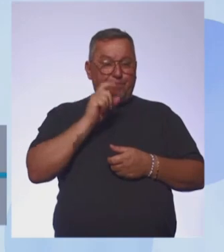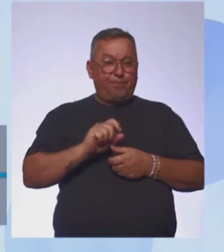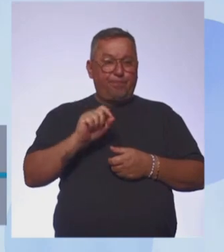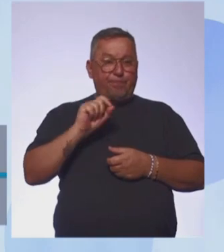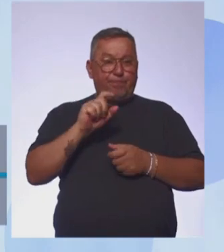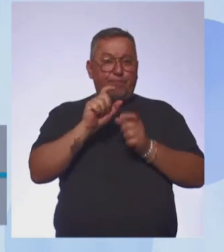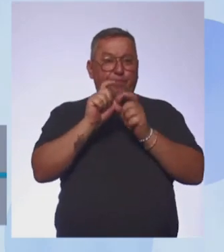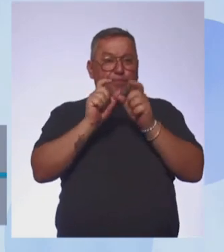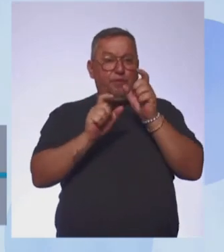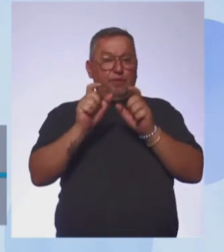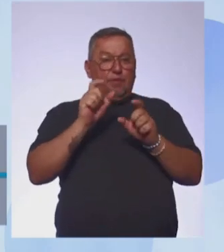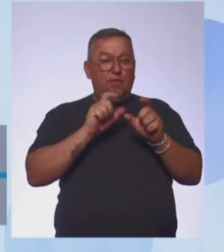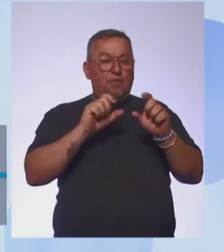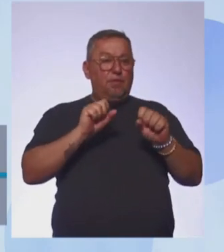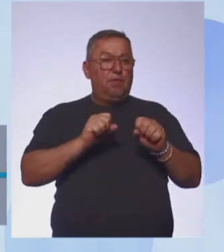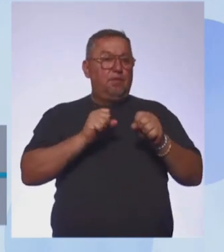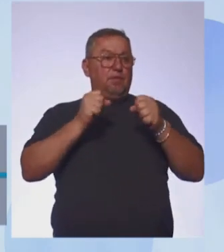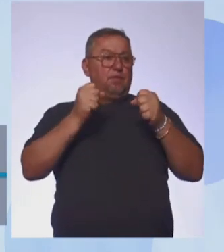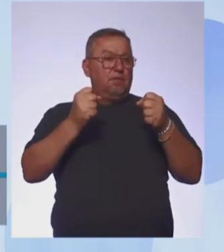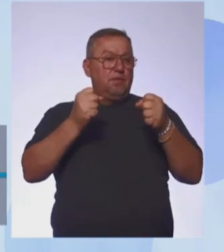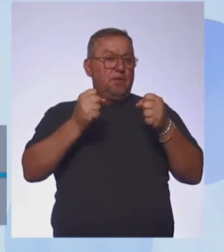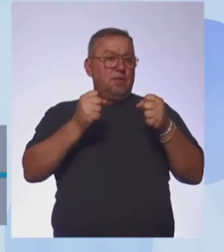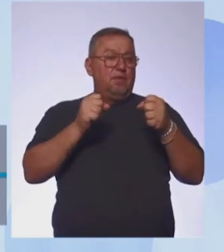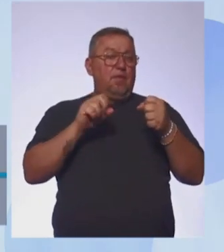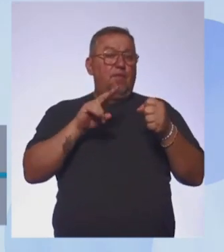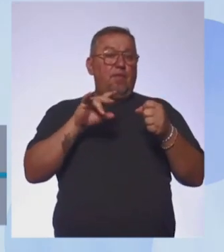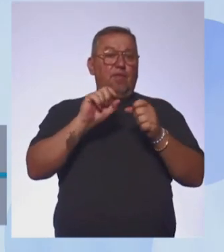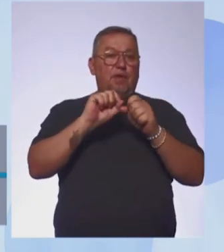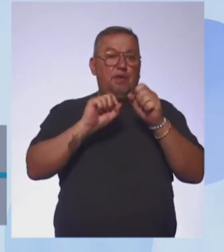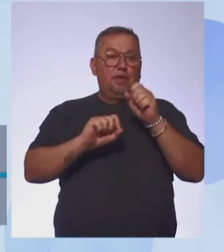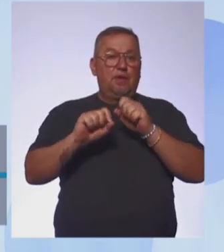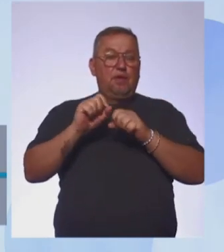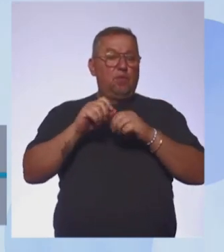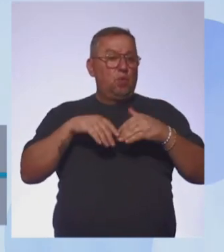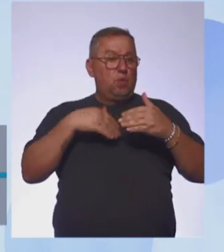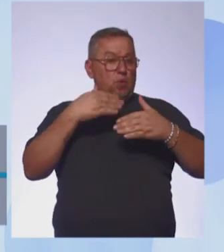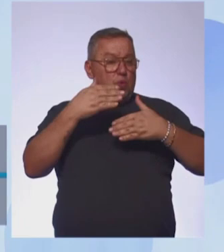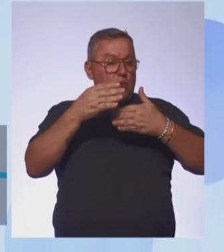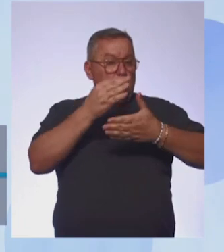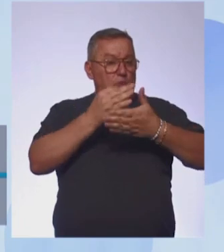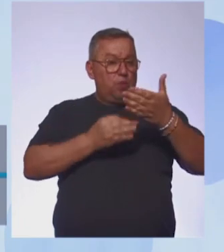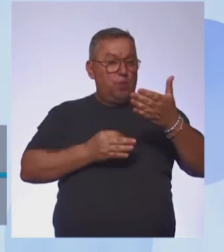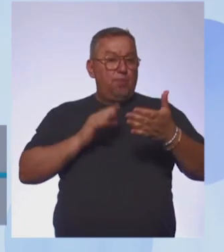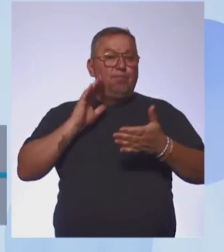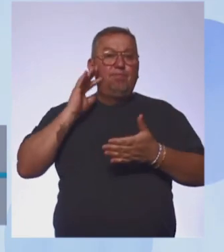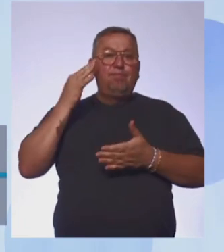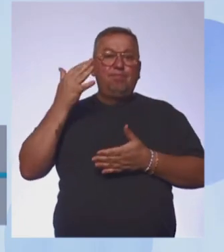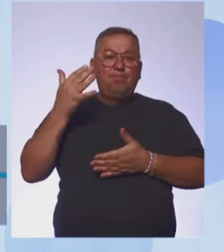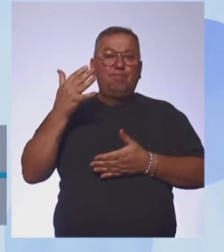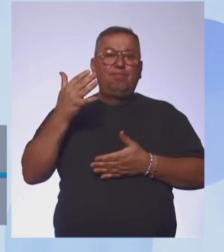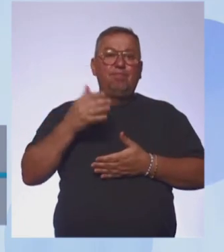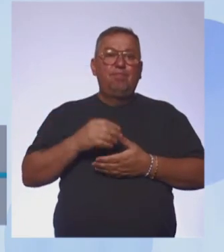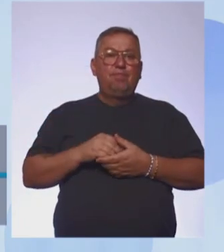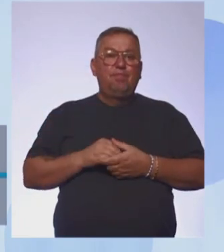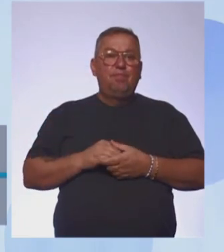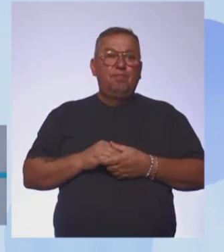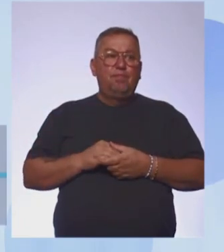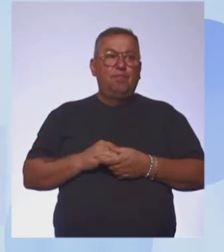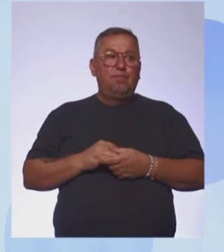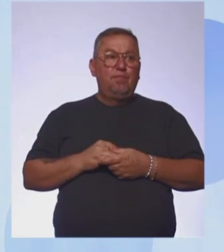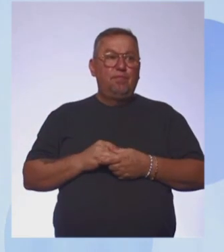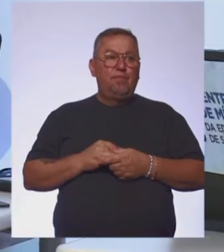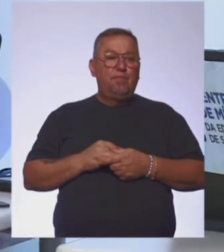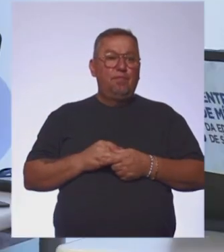essas palavrinhas vão reforçando, vão fazendo a progressão do texto acontecer, né?